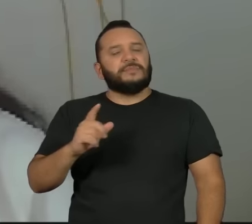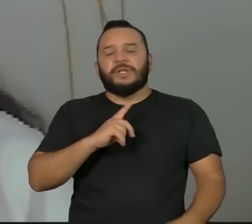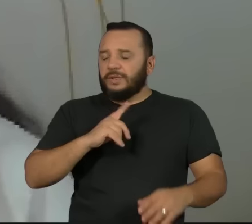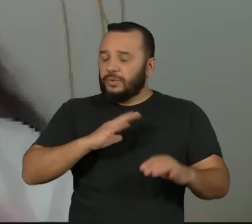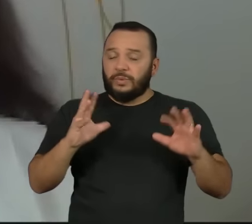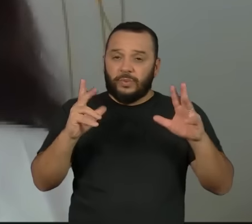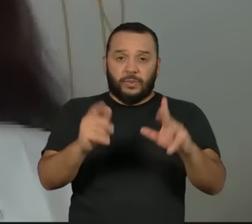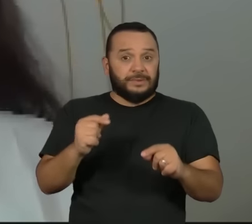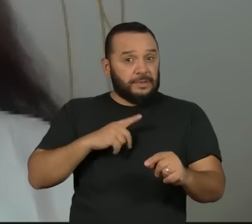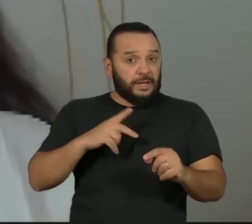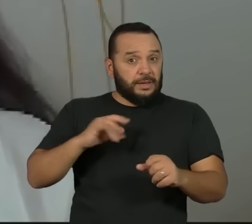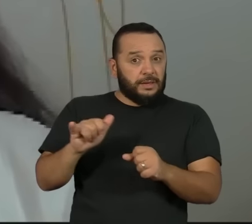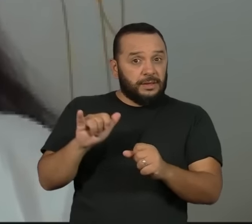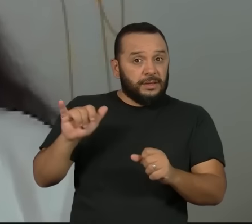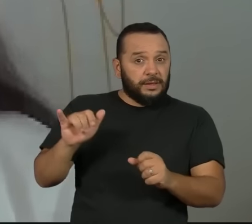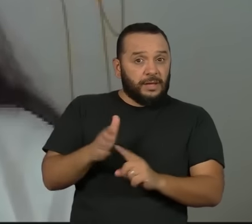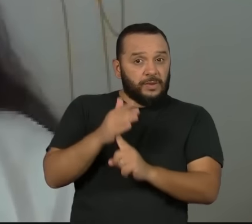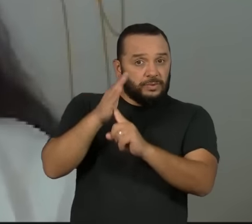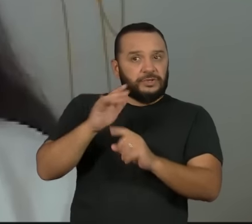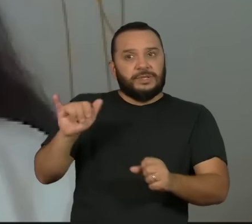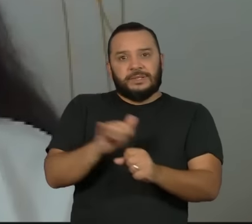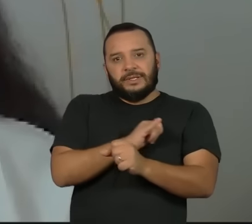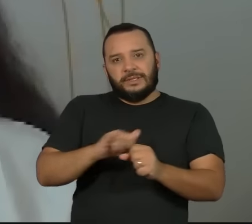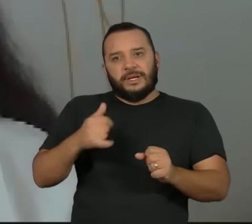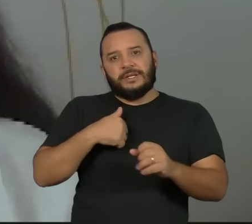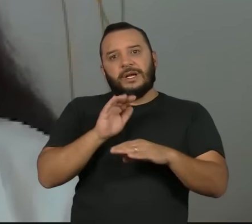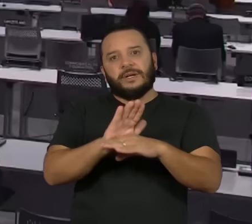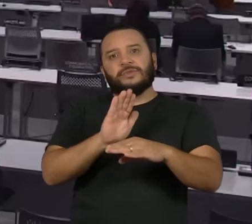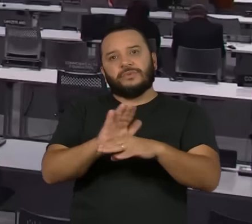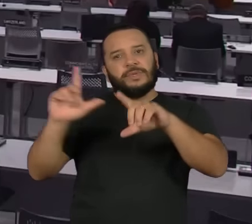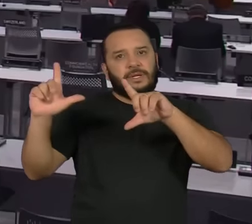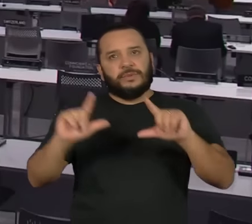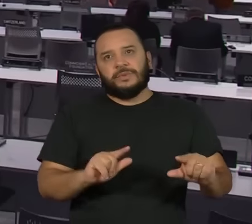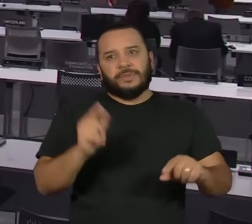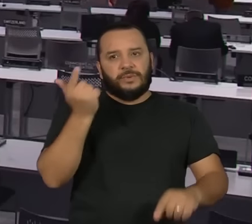que de alguma forma direta ou indireta vai contribuir para a redução do metano.